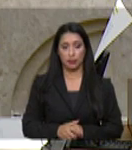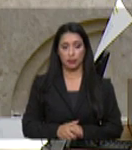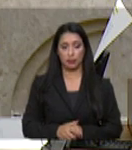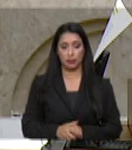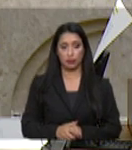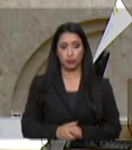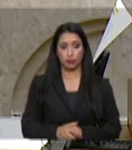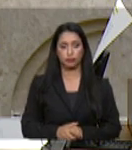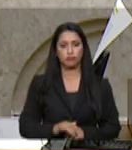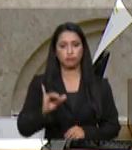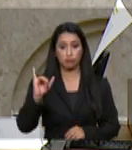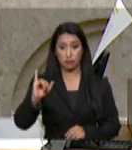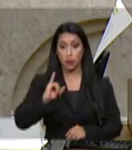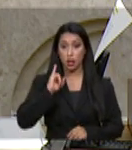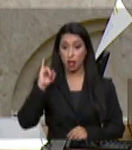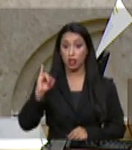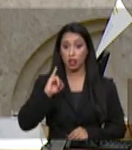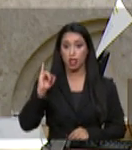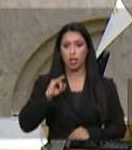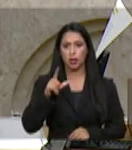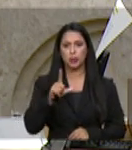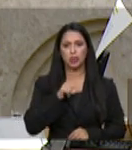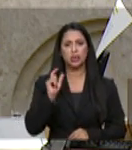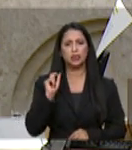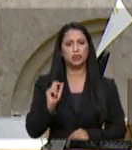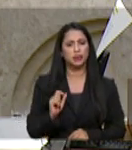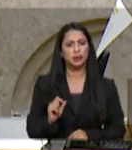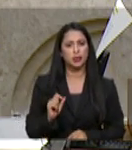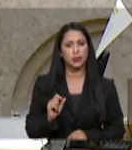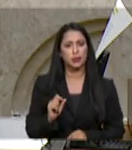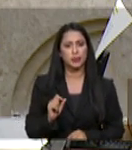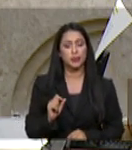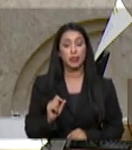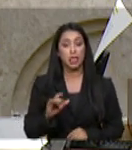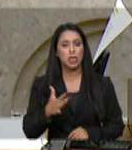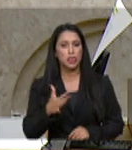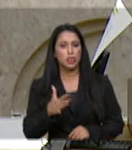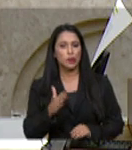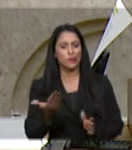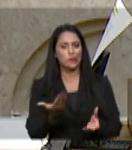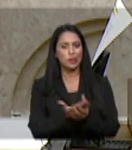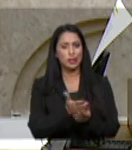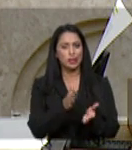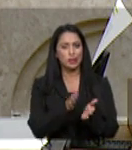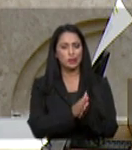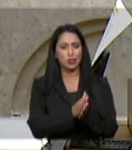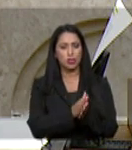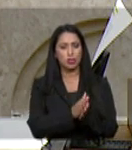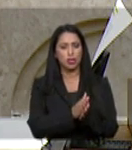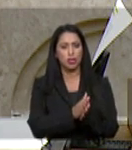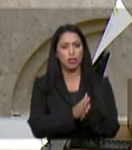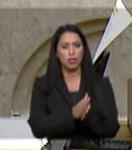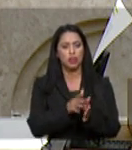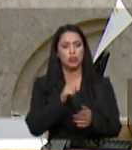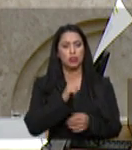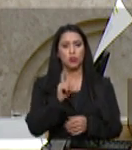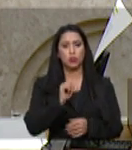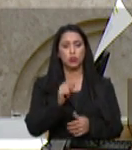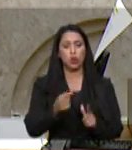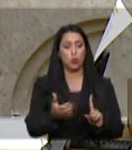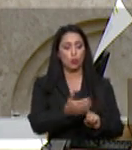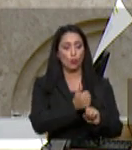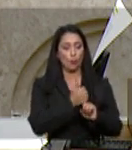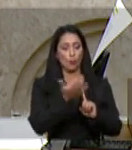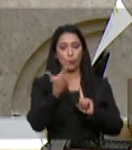aquilo destaco algo muito importante que se vem veiculando que talvez processo que habitasse tão somente sobre a